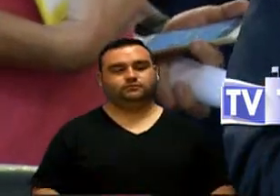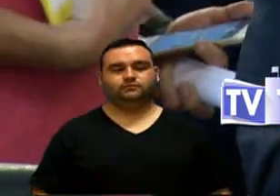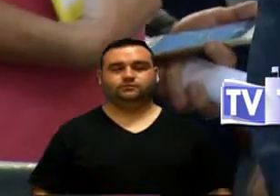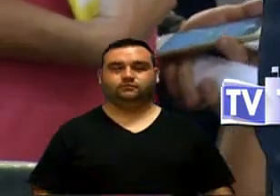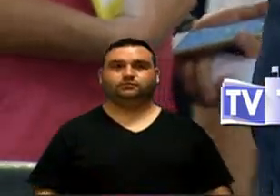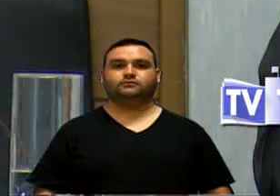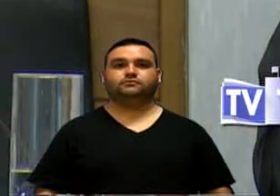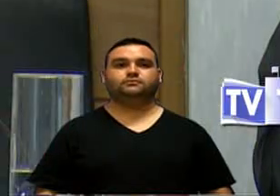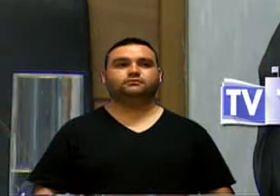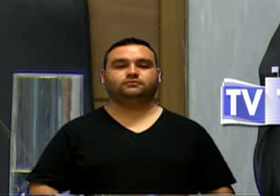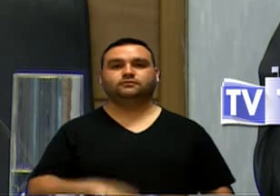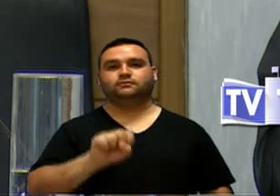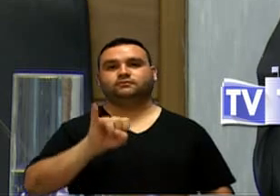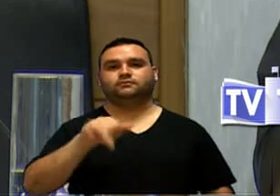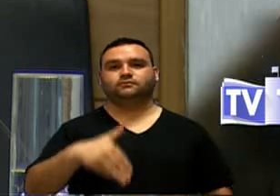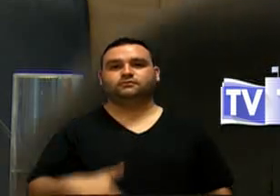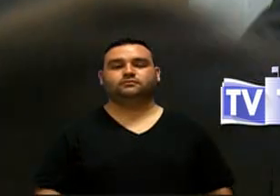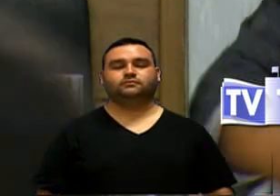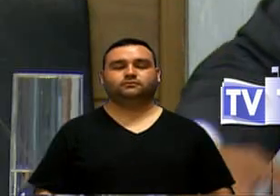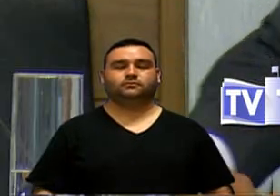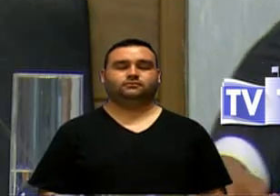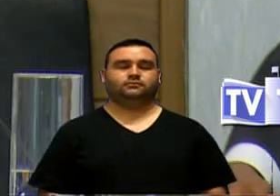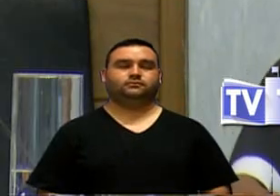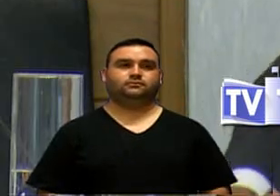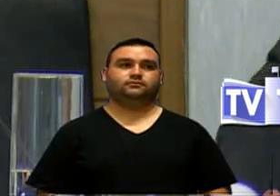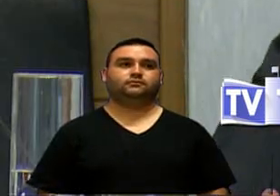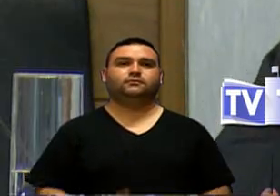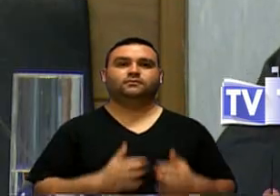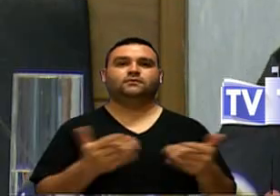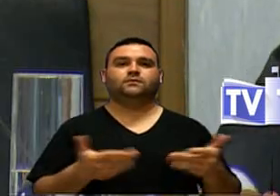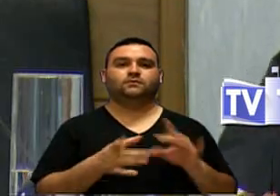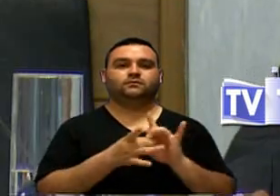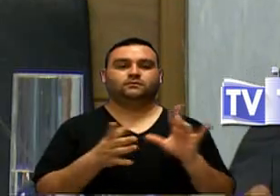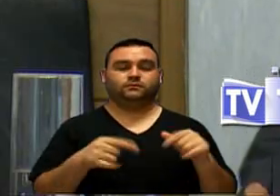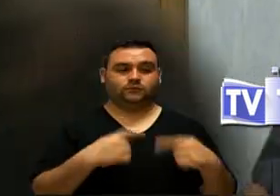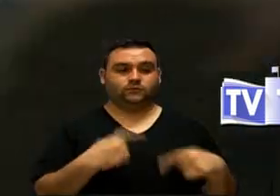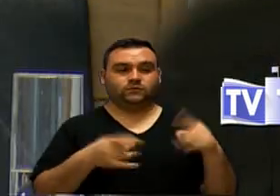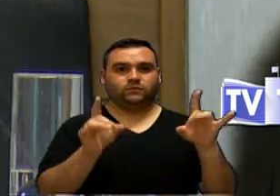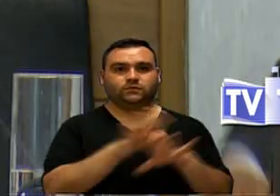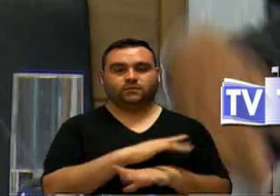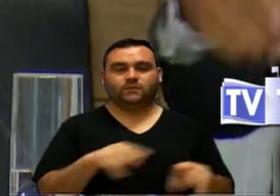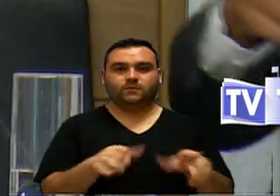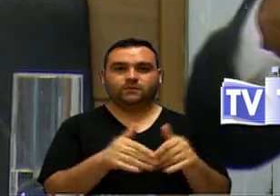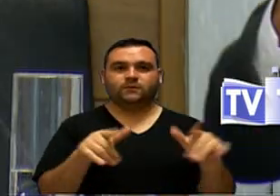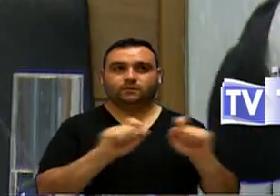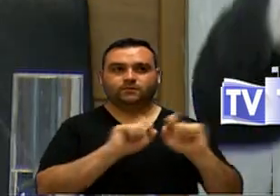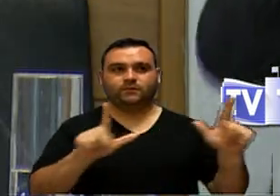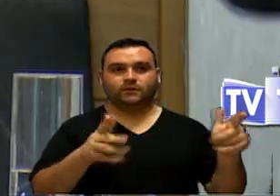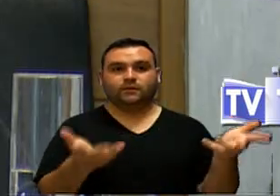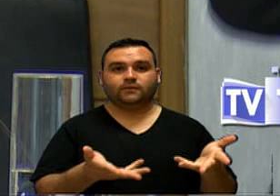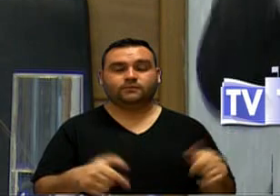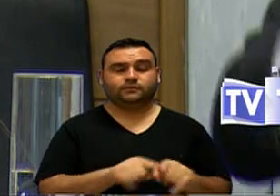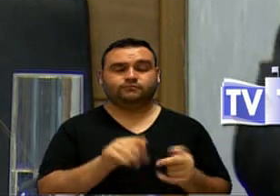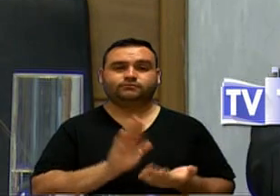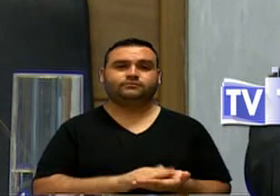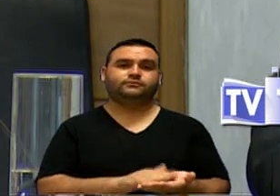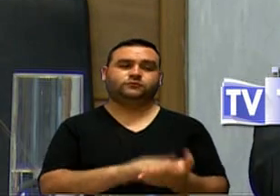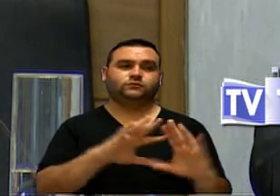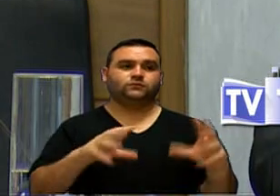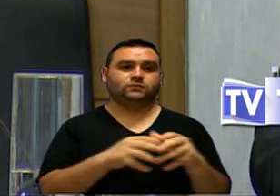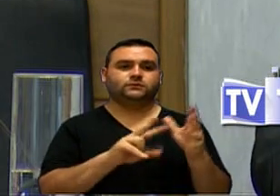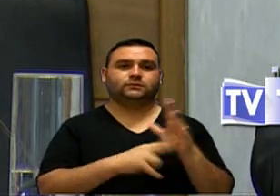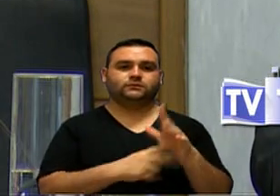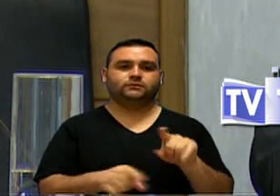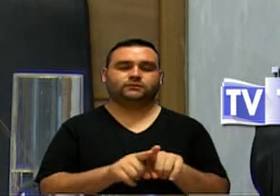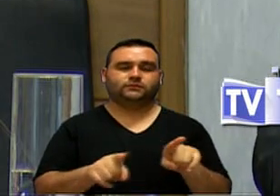Tá? O encaminhamento é o voto sim. Peço quebra o painel, encerrada a discussão. Peço quebra o painel. Quero parabenizar também o sindicato